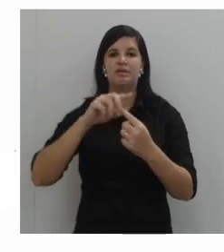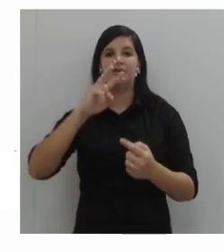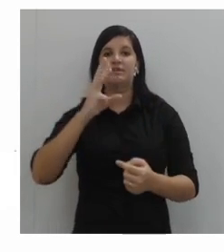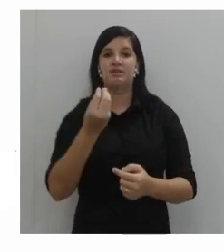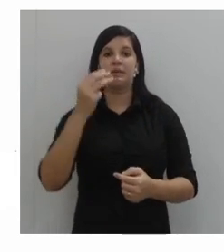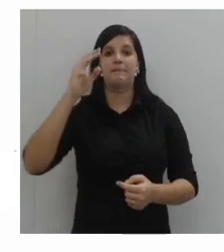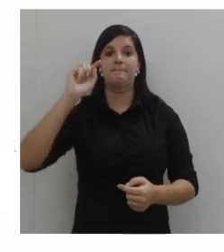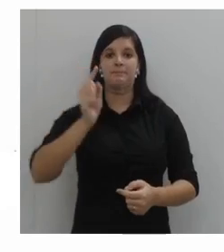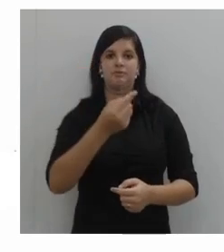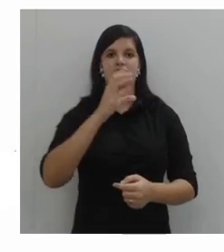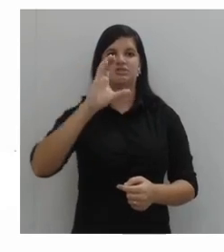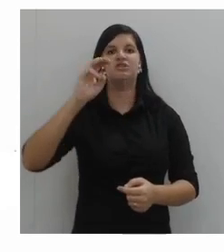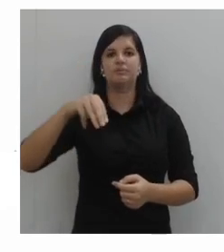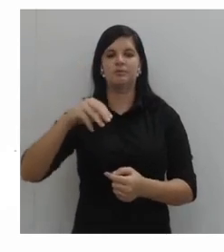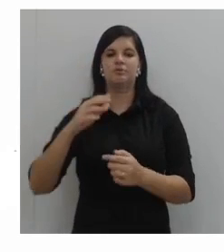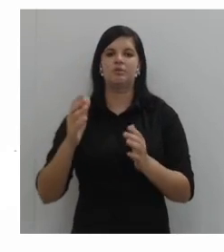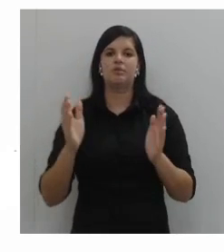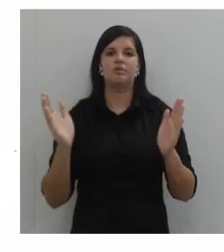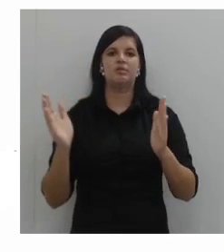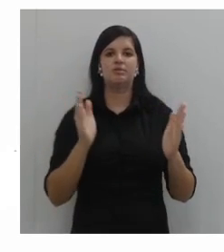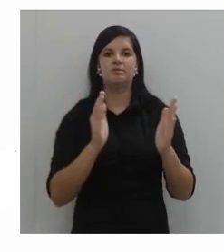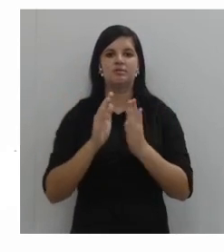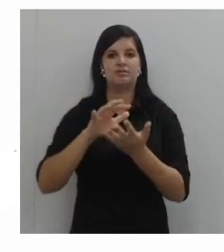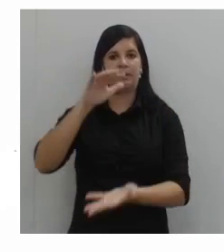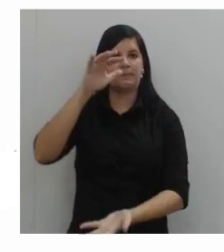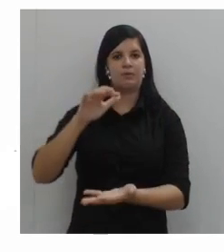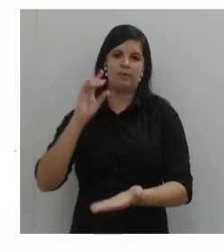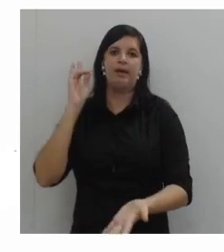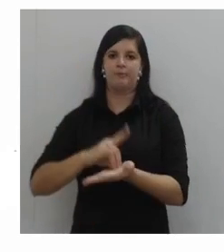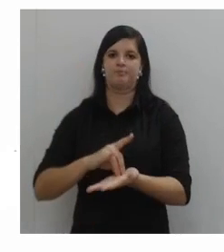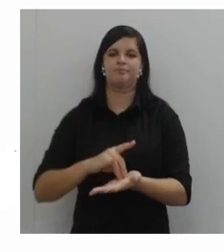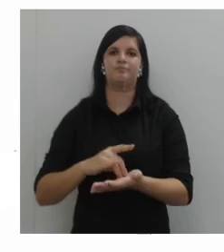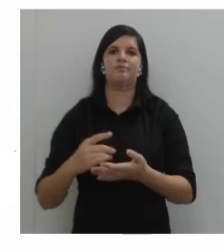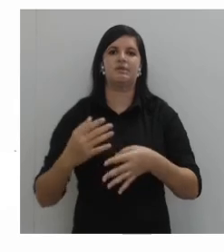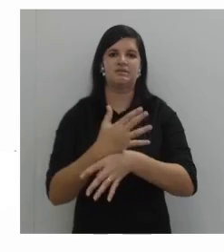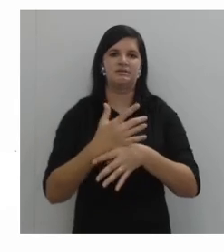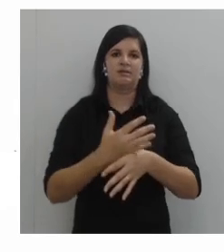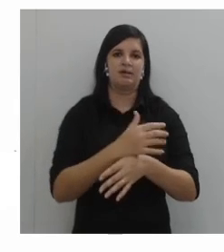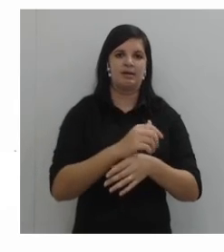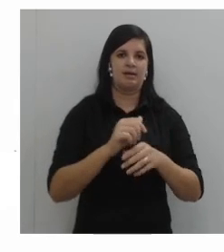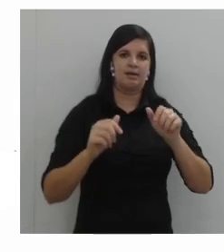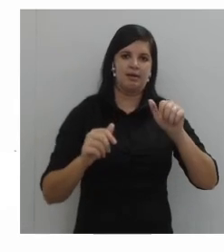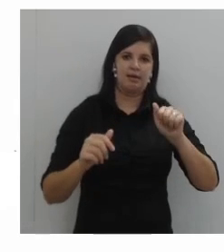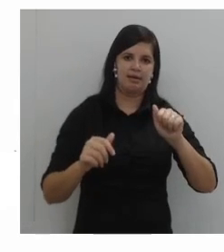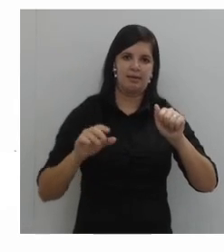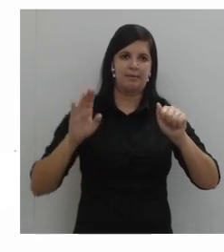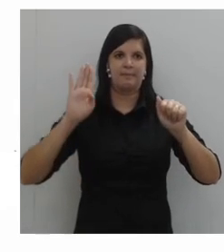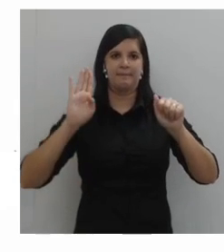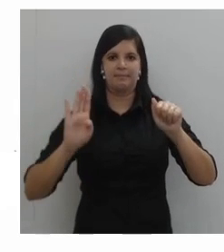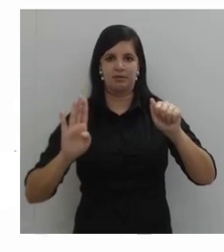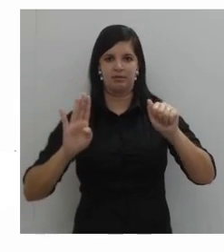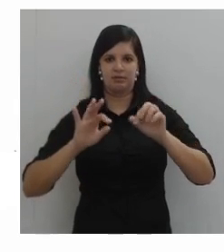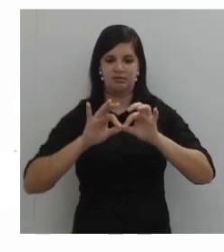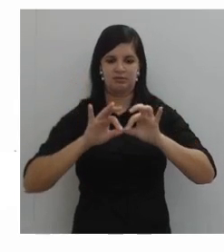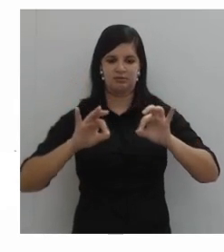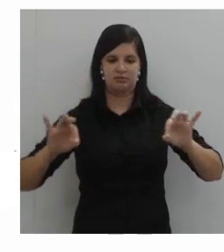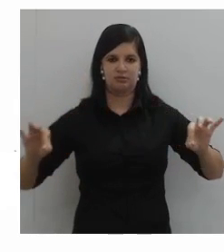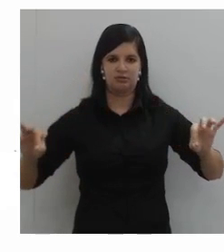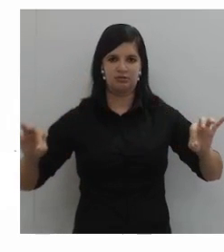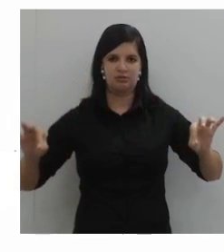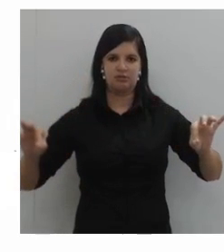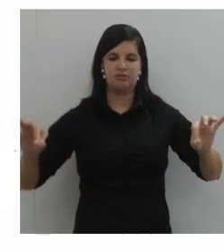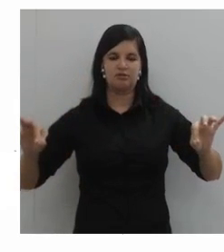mil centímetros no tamanho real. As cidades A e B distam entre si em linha reta 5